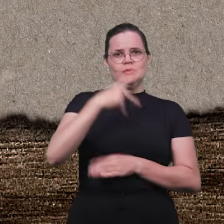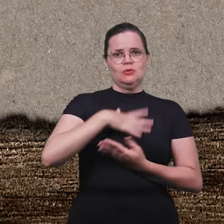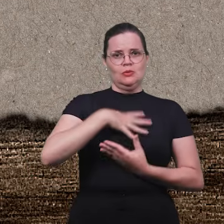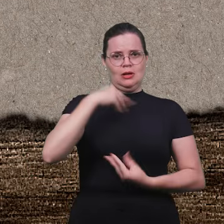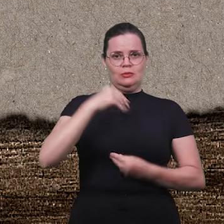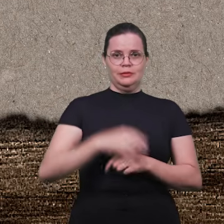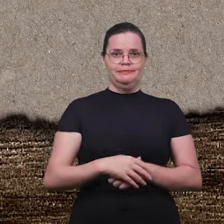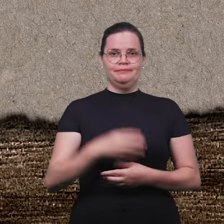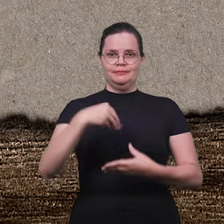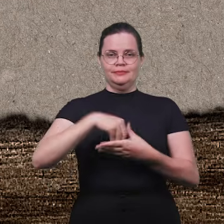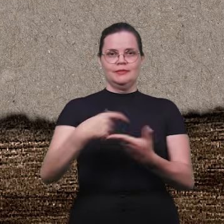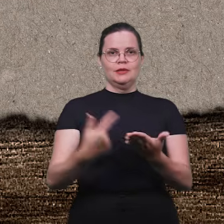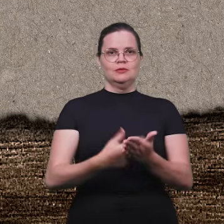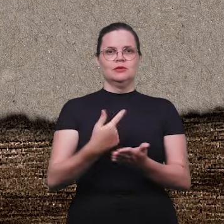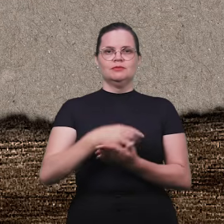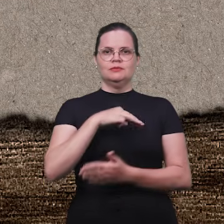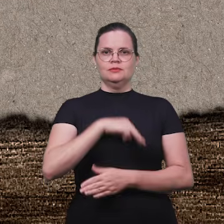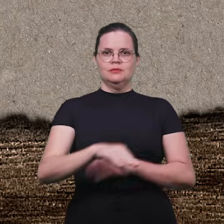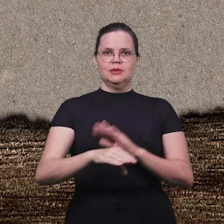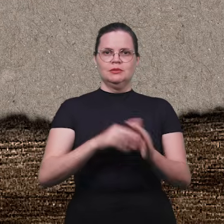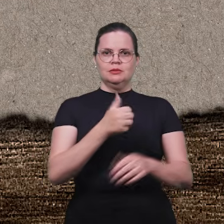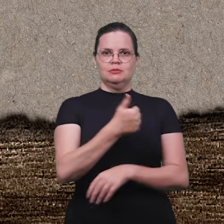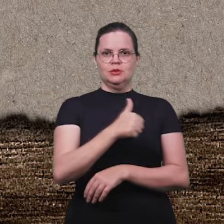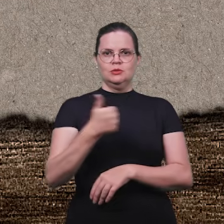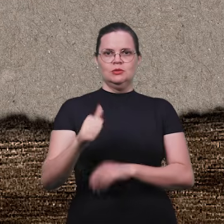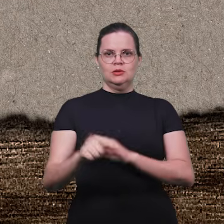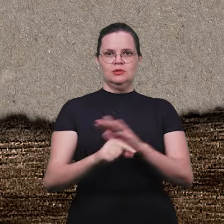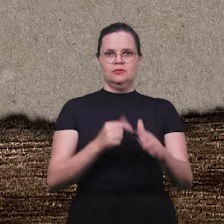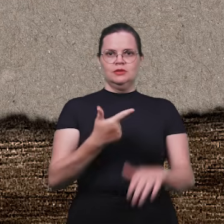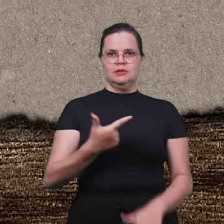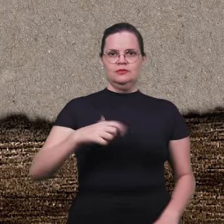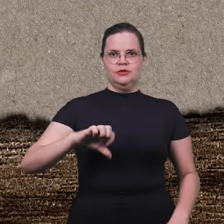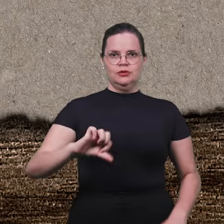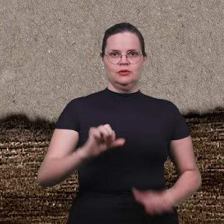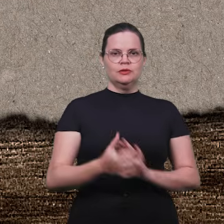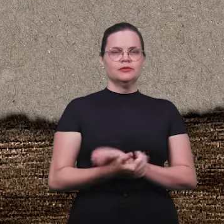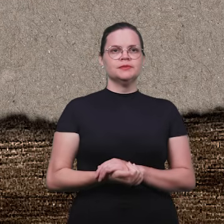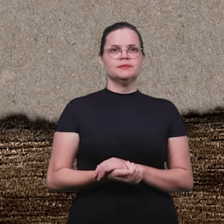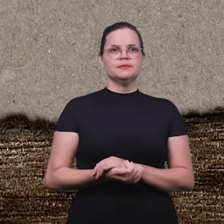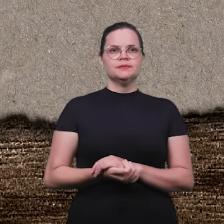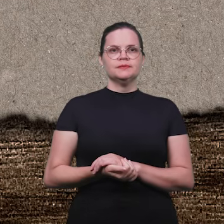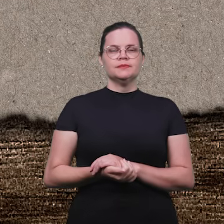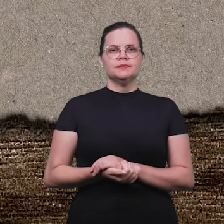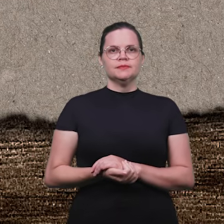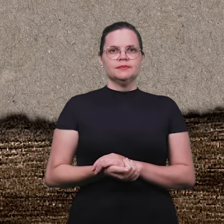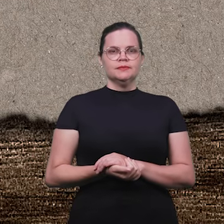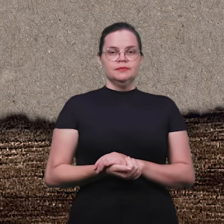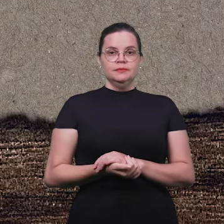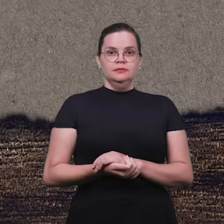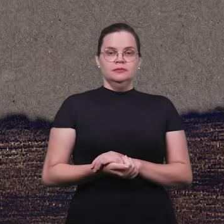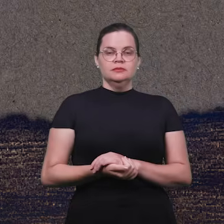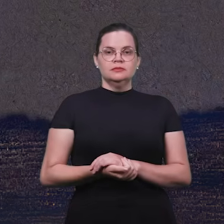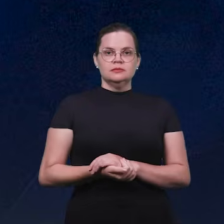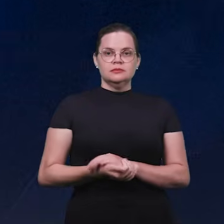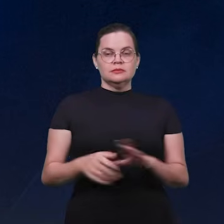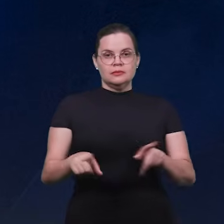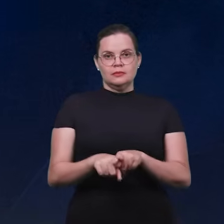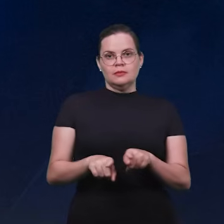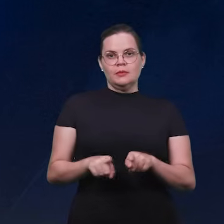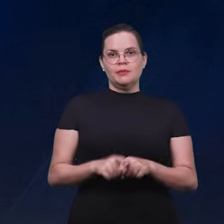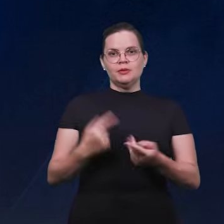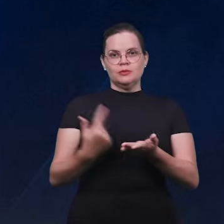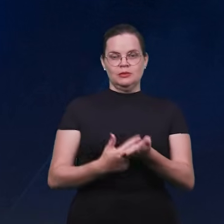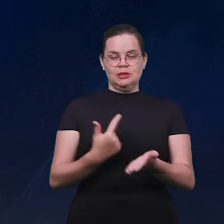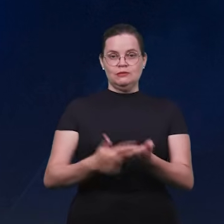registrado no Evangelho de Mateus, no capítulo 11, no versículo 29. É no livro de Números que